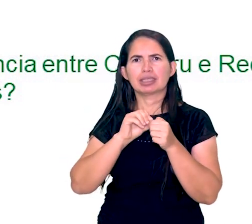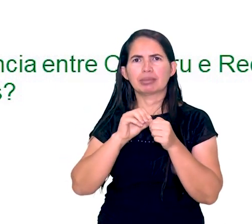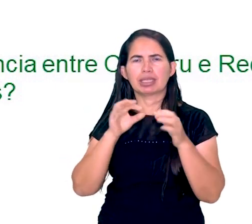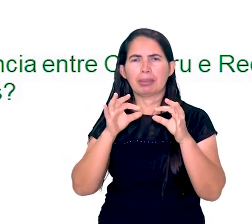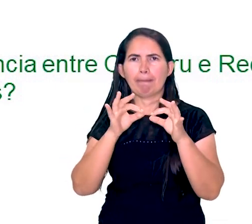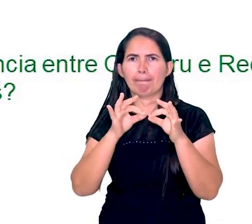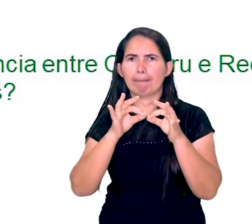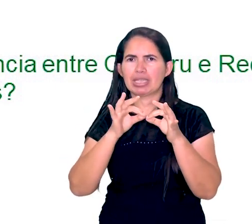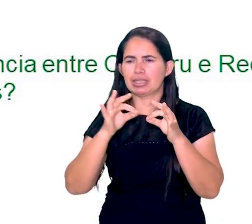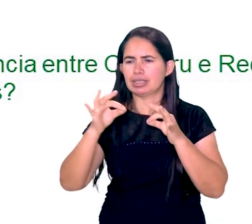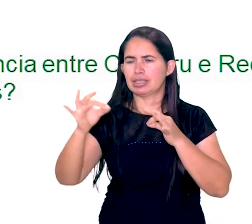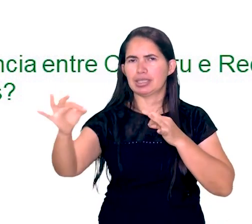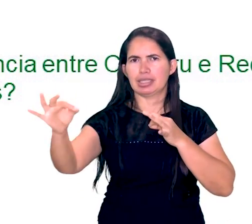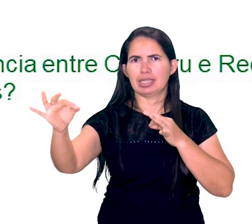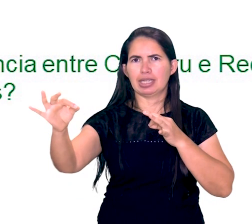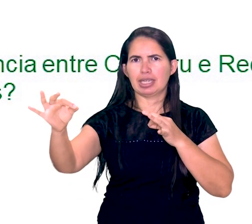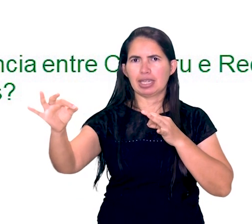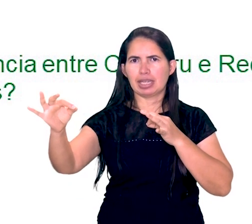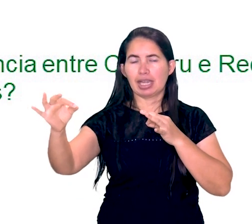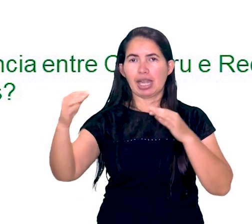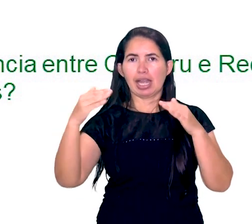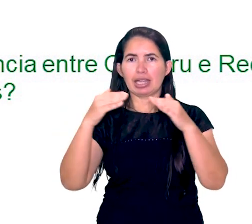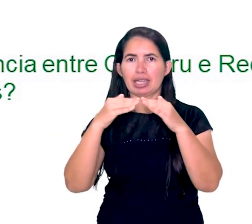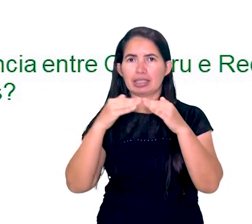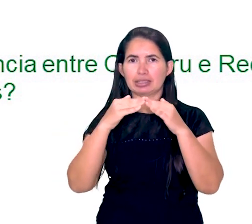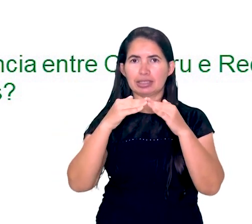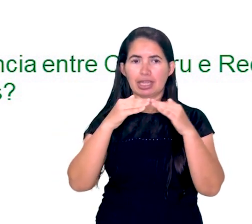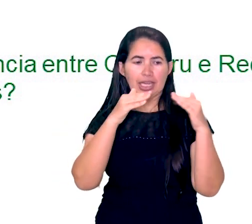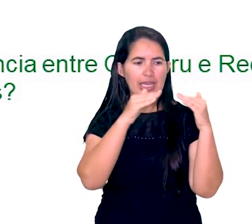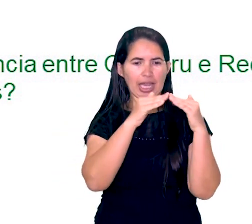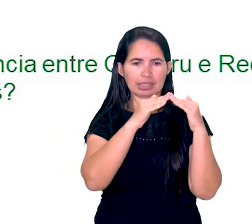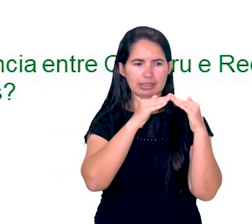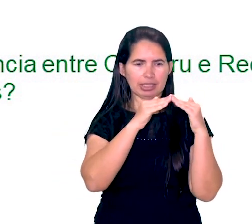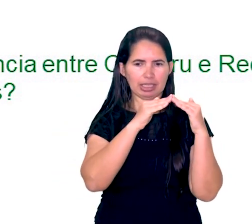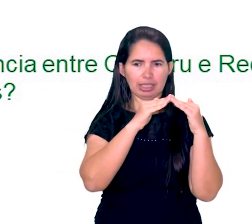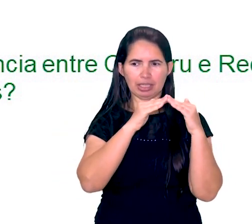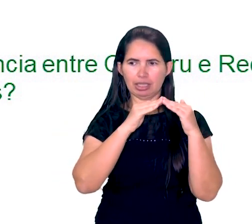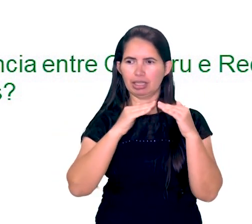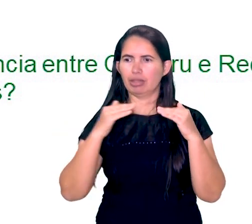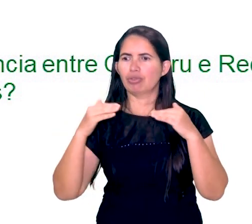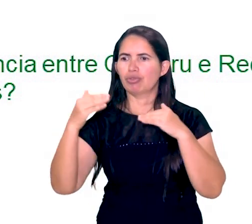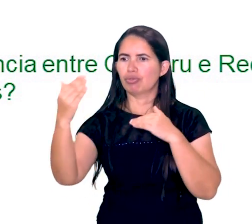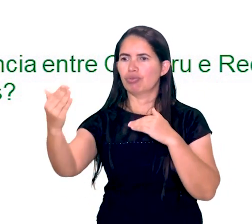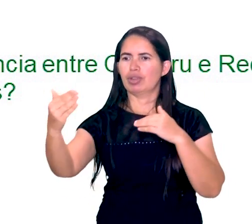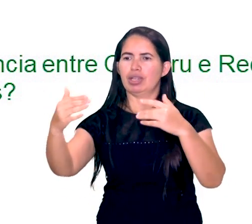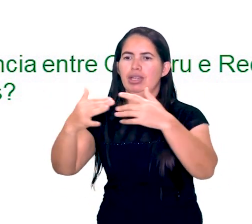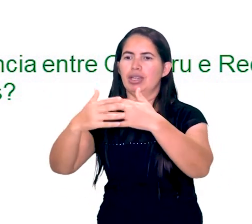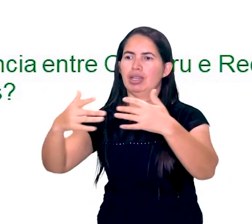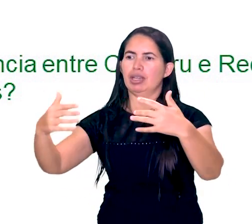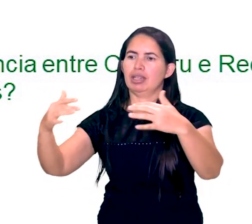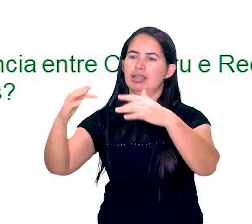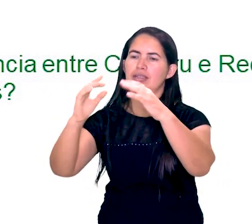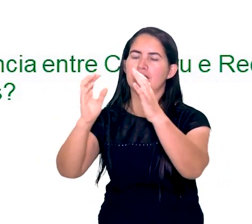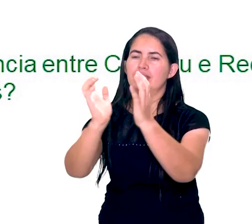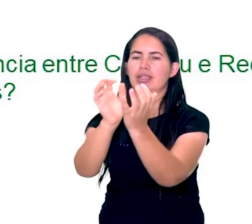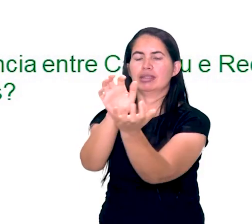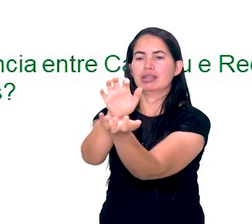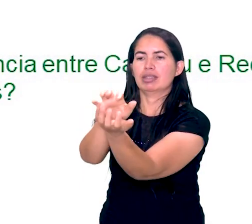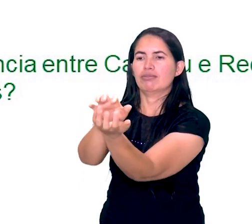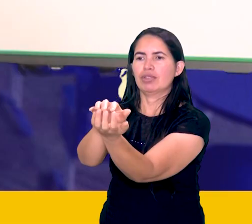a distância da sua casa até Recife, a capital de Pernambuco? Vem